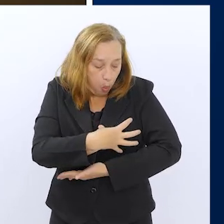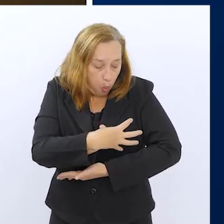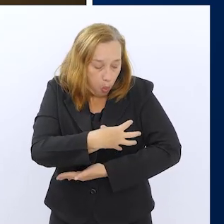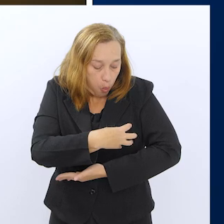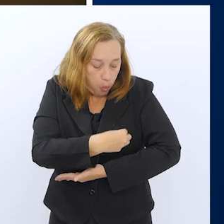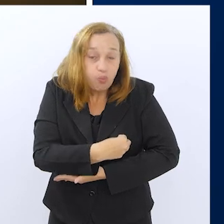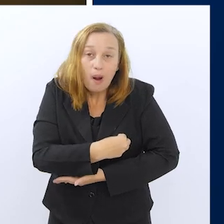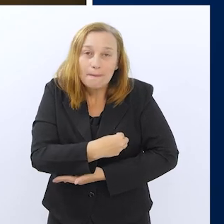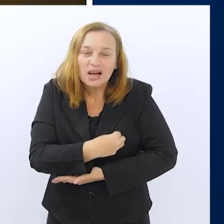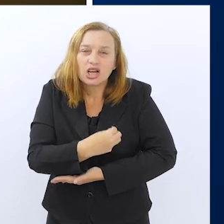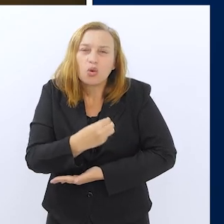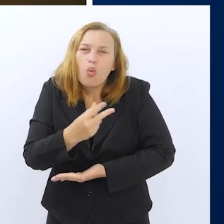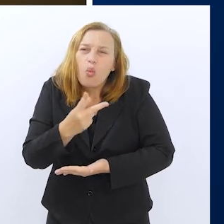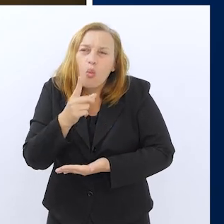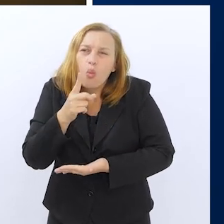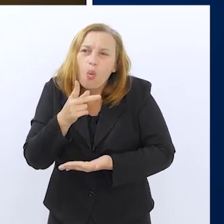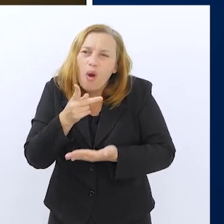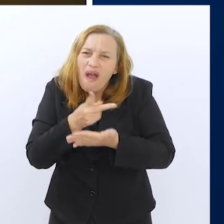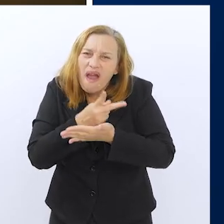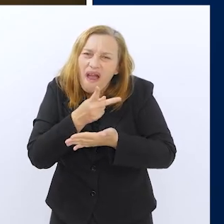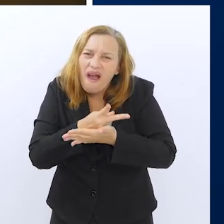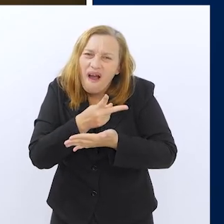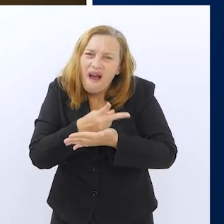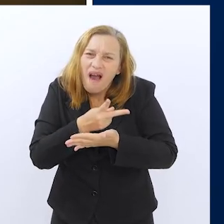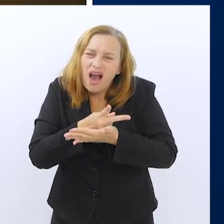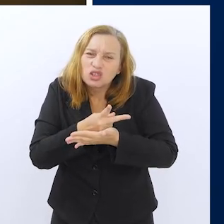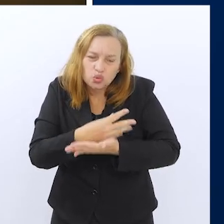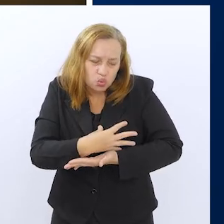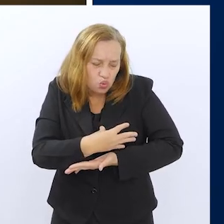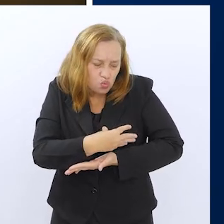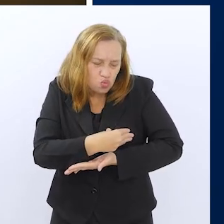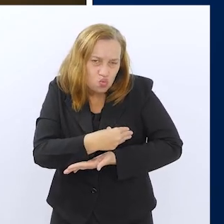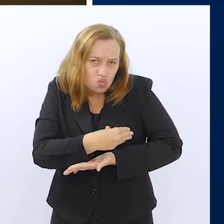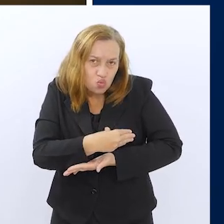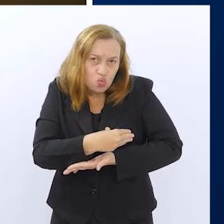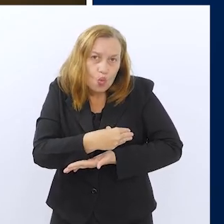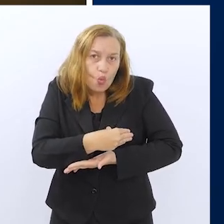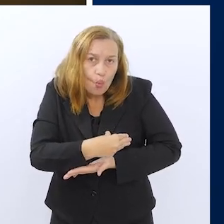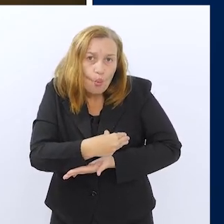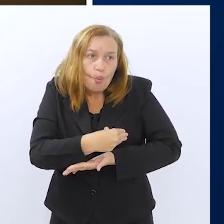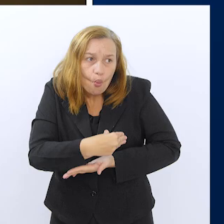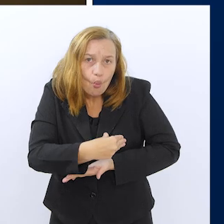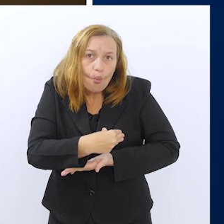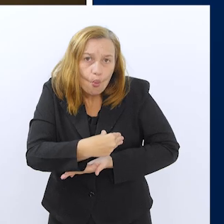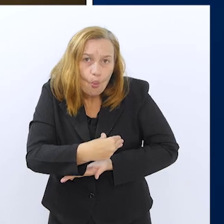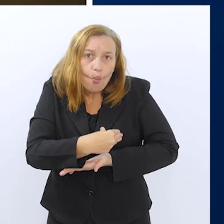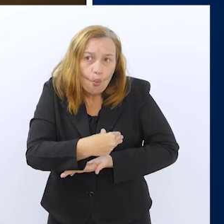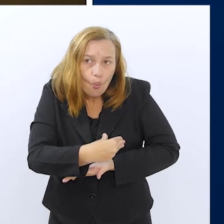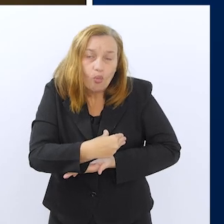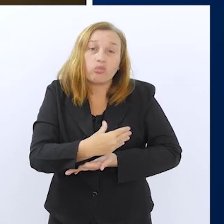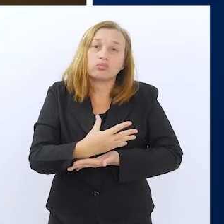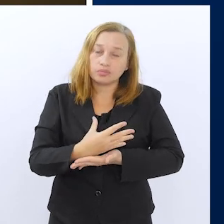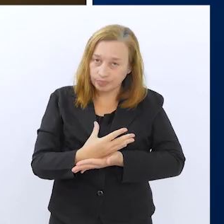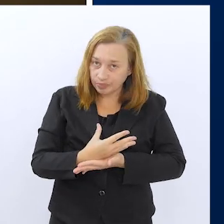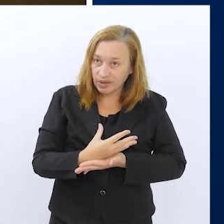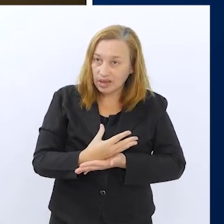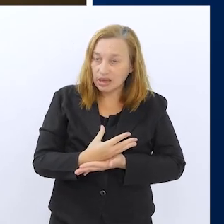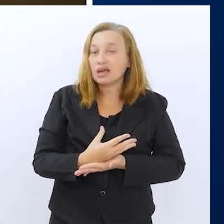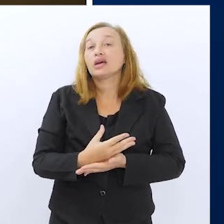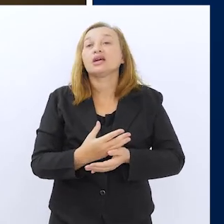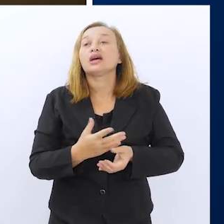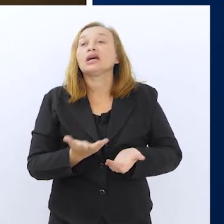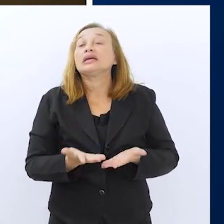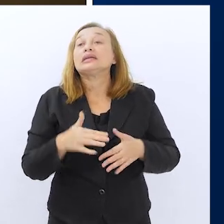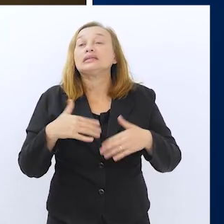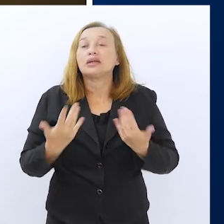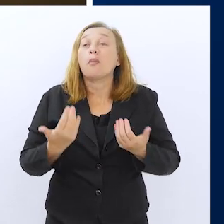fechando. E aí a pega acaba ficando, né, mais ali mamilar do que efetivamente no que a gente precisa, que é na areola Aura. como